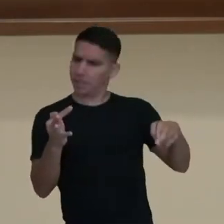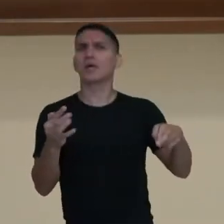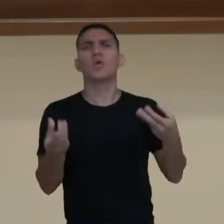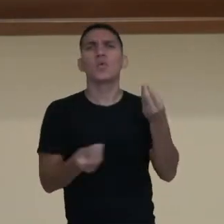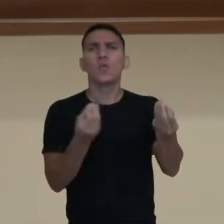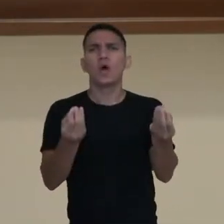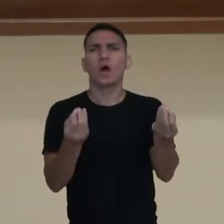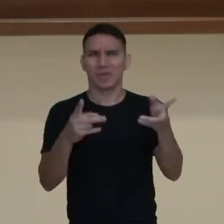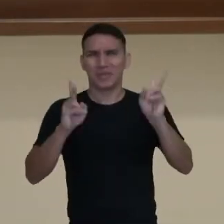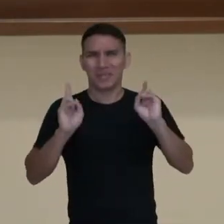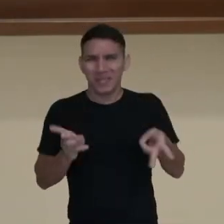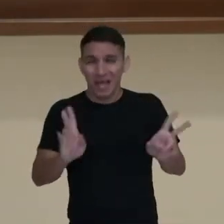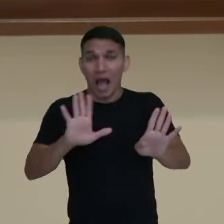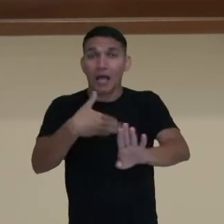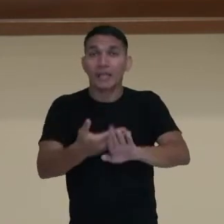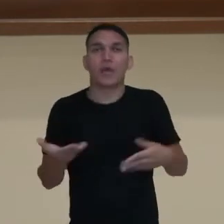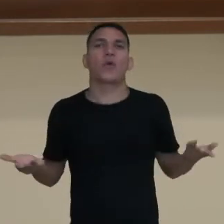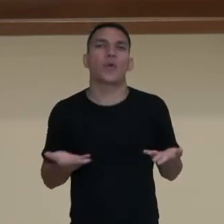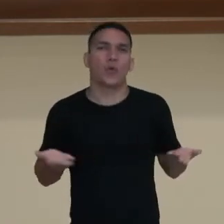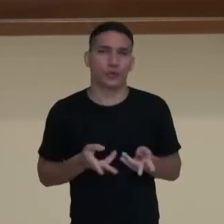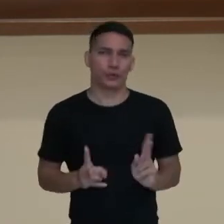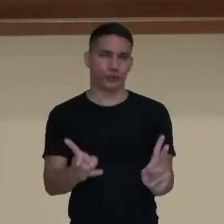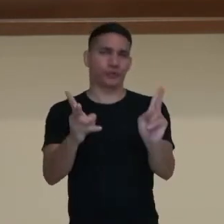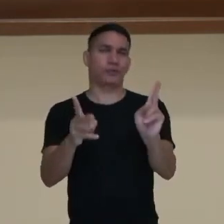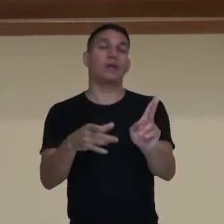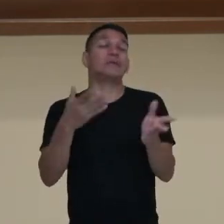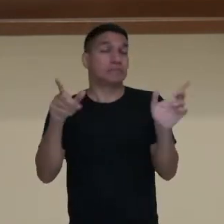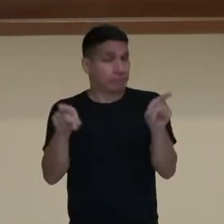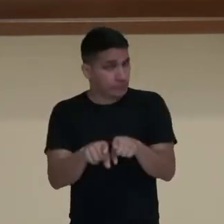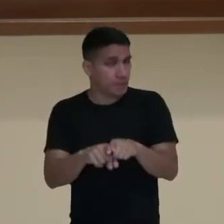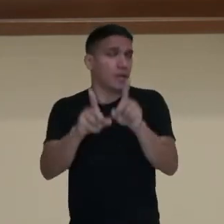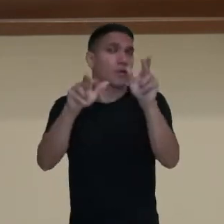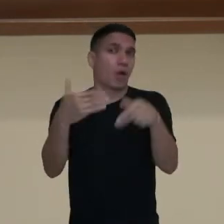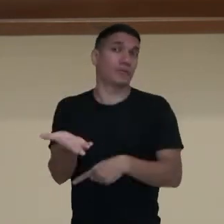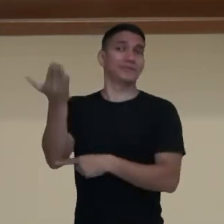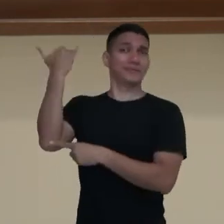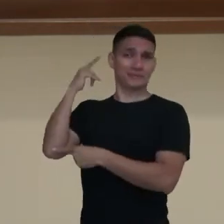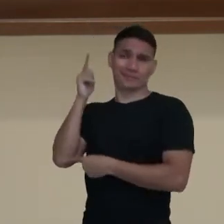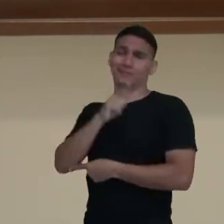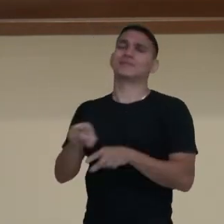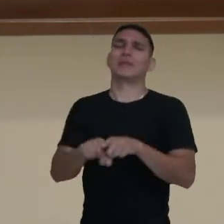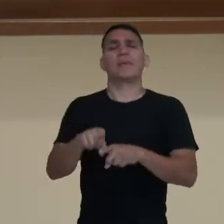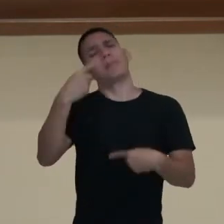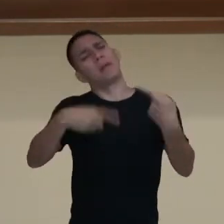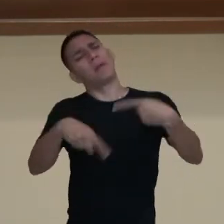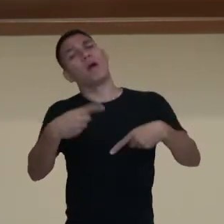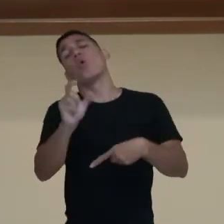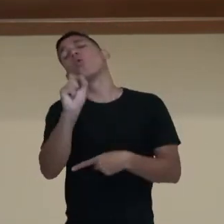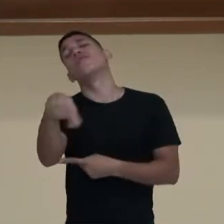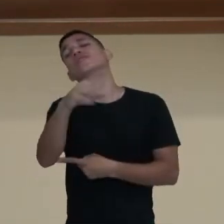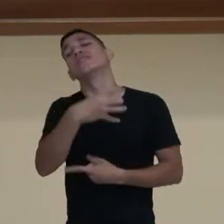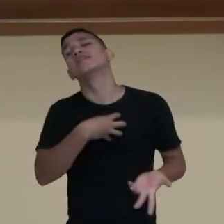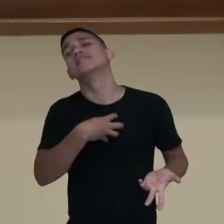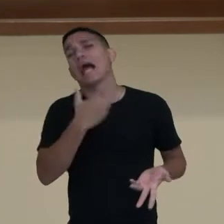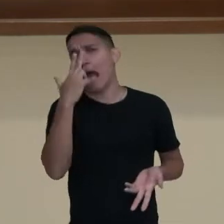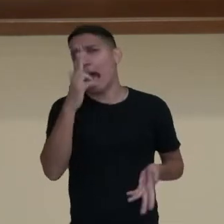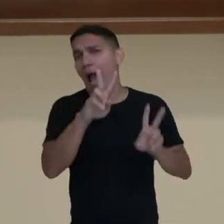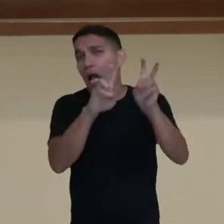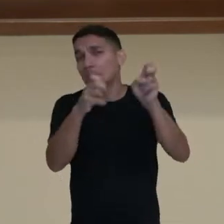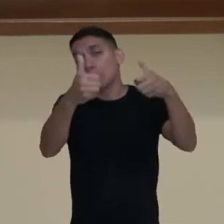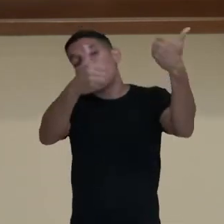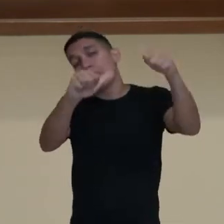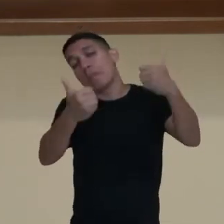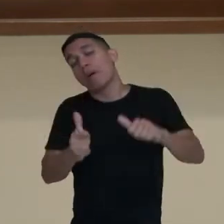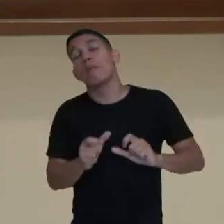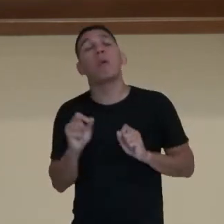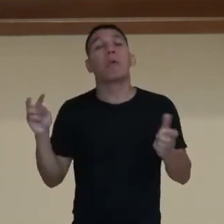ela ainda é discutida muito hoje em dia, assim como foi discutida anteriormente. que você acha disso? Como que você analisou